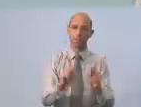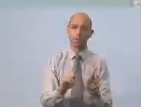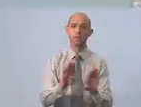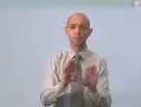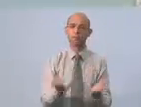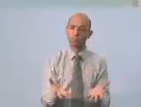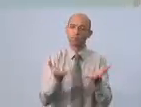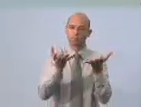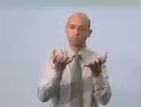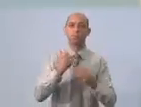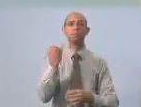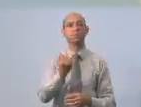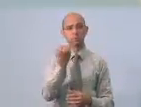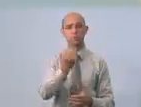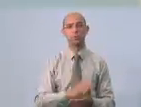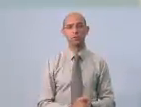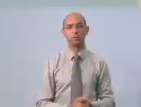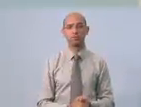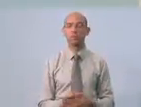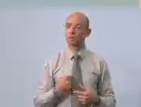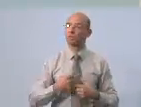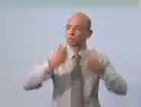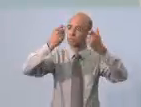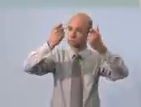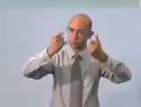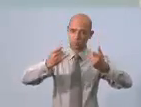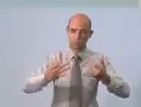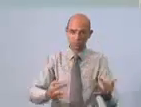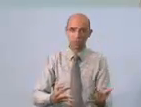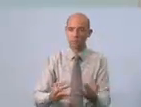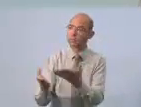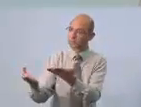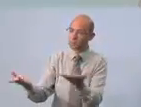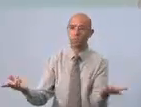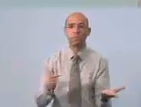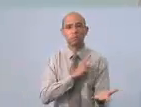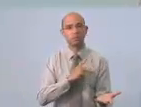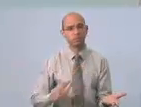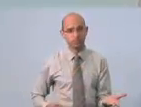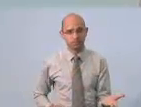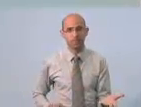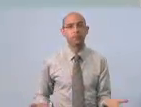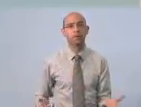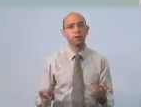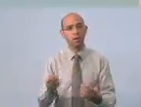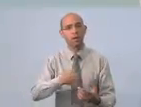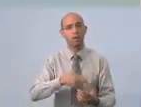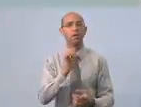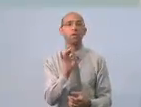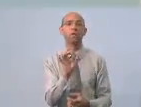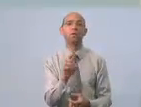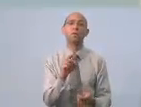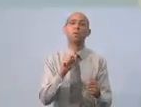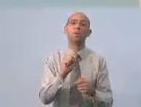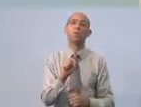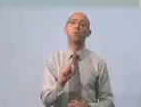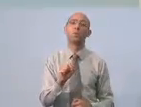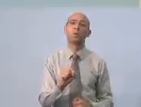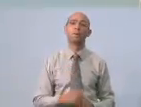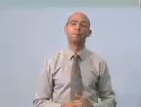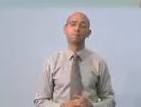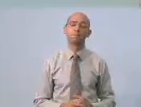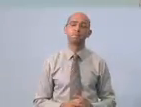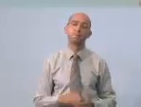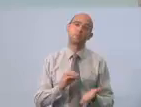sustentabilidade. Eu acho que isso colocado, senhor presidente, nos resta dizer que